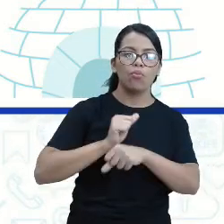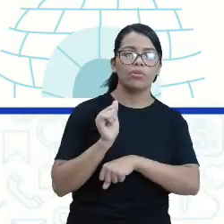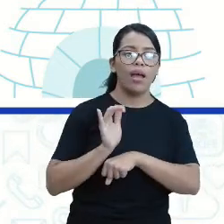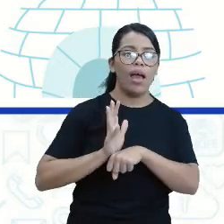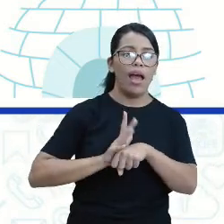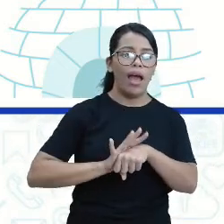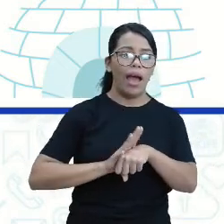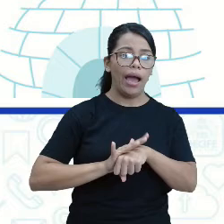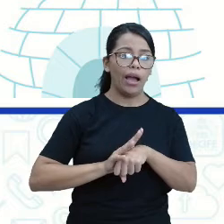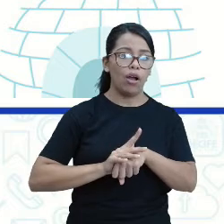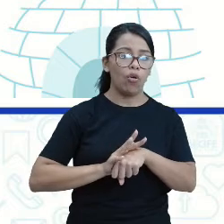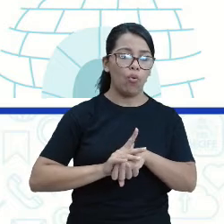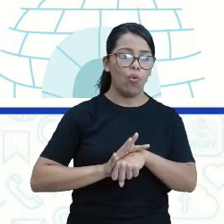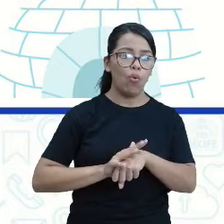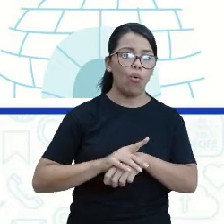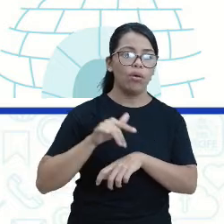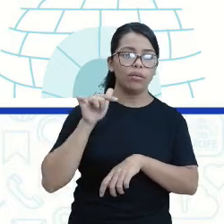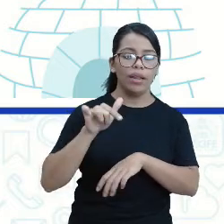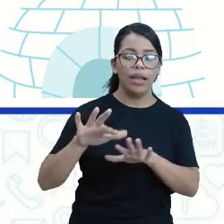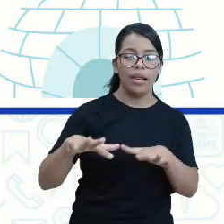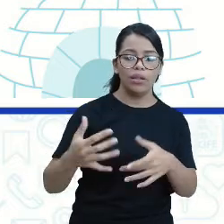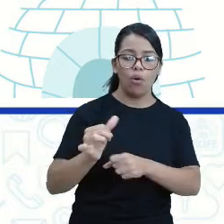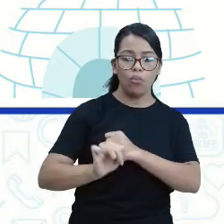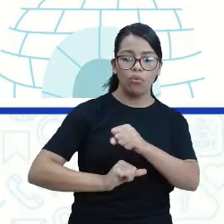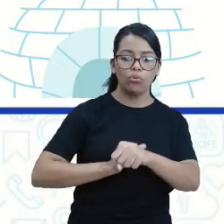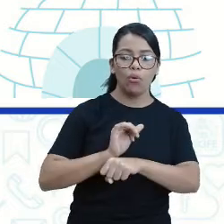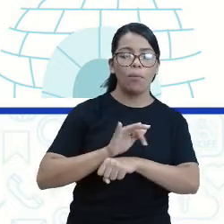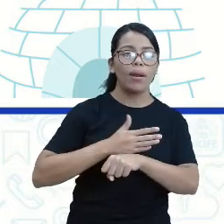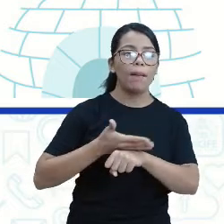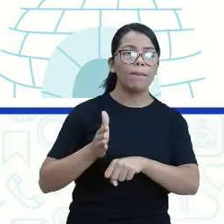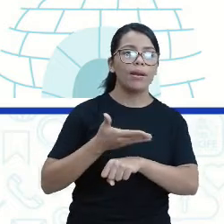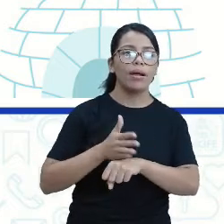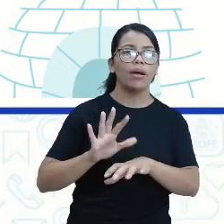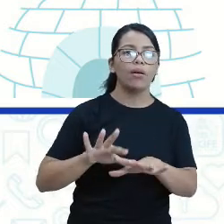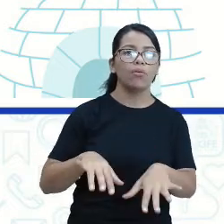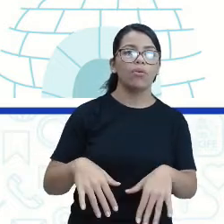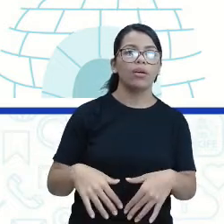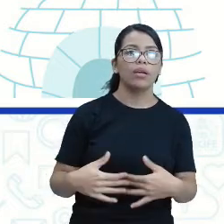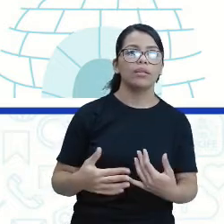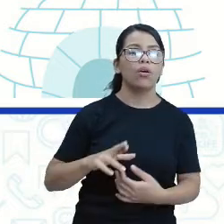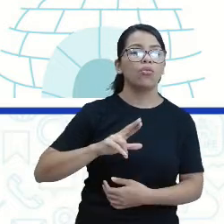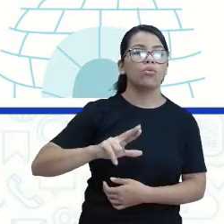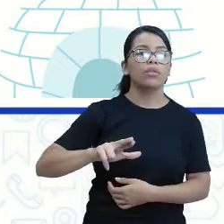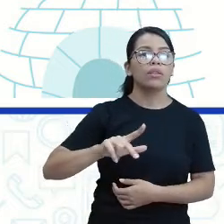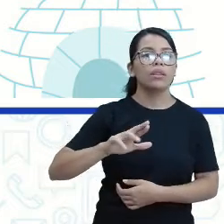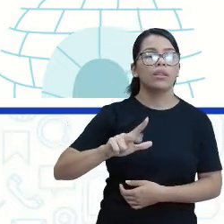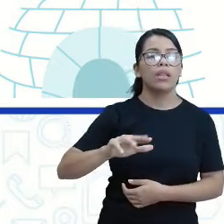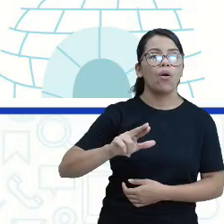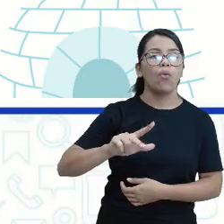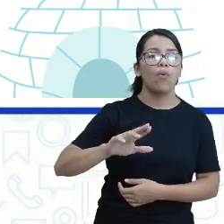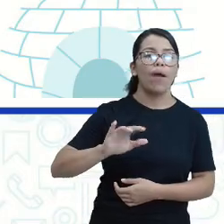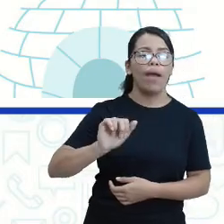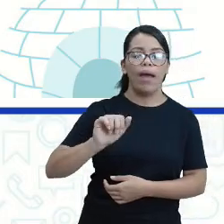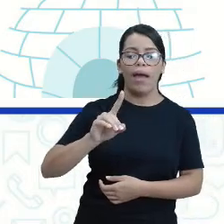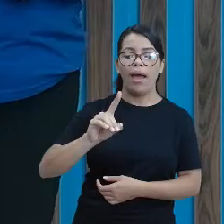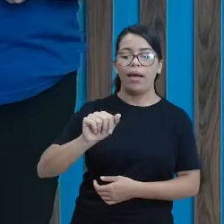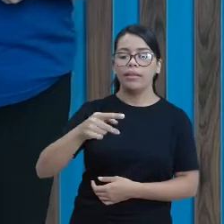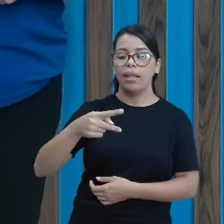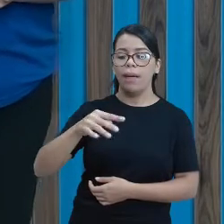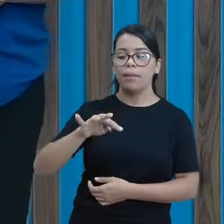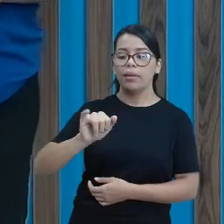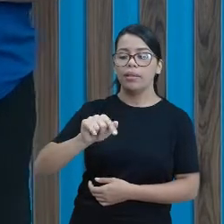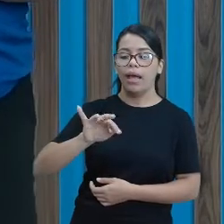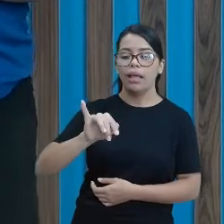o fenótipo dele, então ele ficou branco. E aí, ó, a mutação não é um fenômeno adaptativo, ela vai ocorrer de